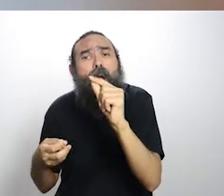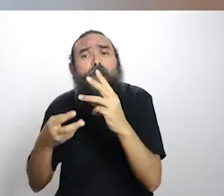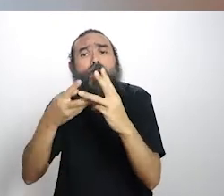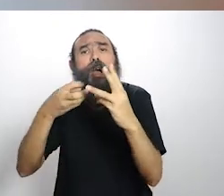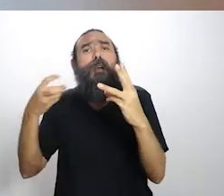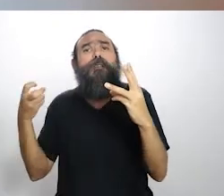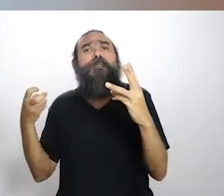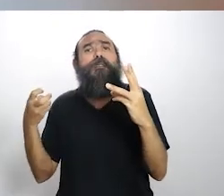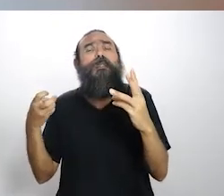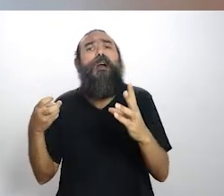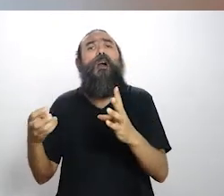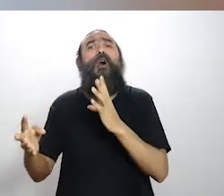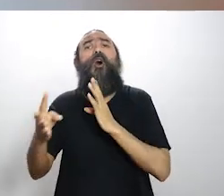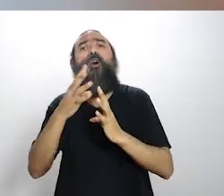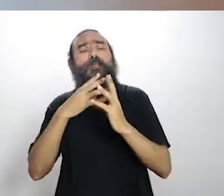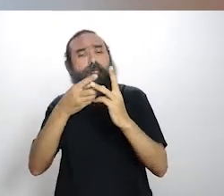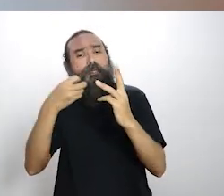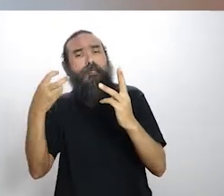falando de originários.